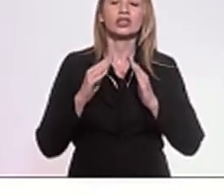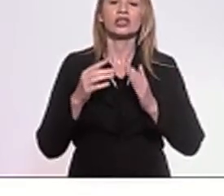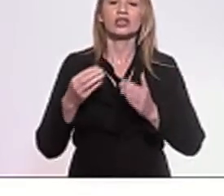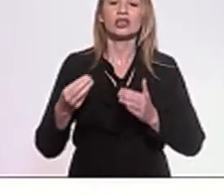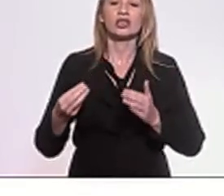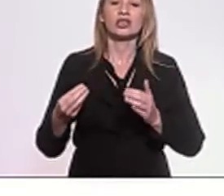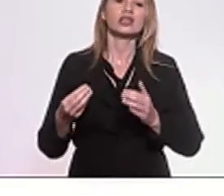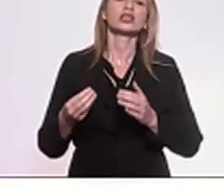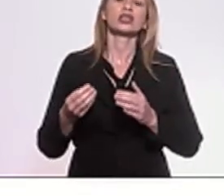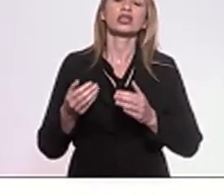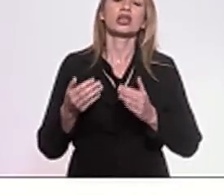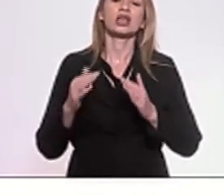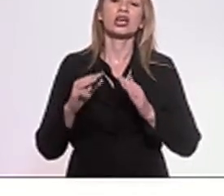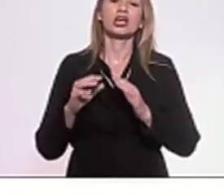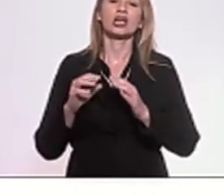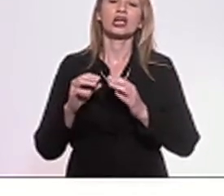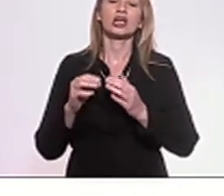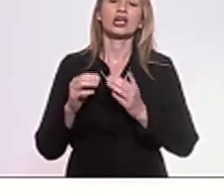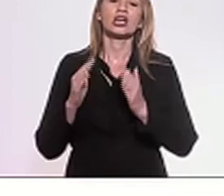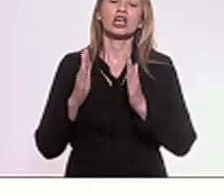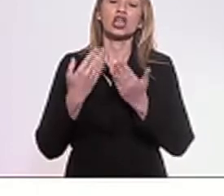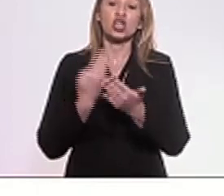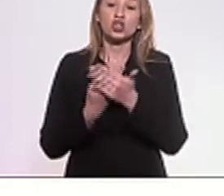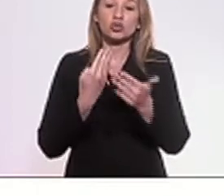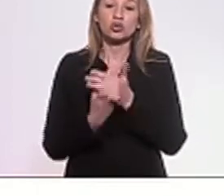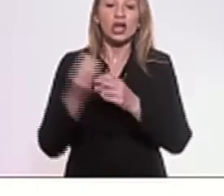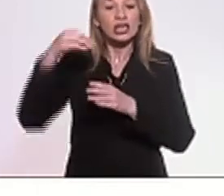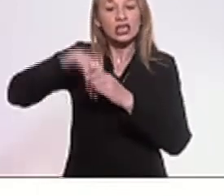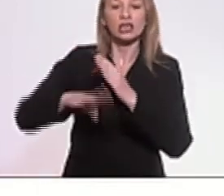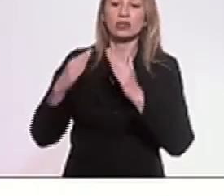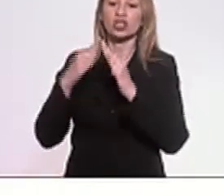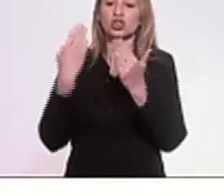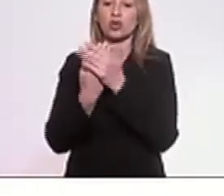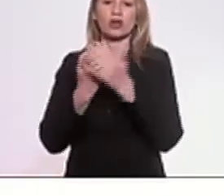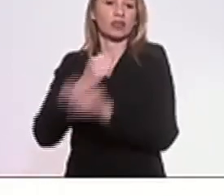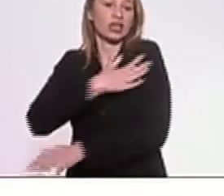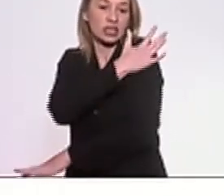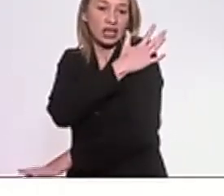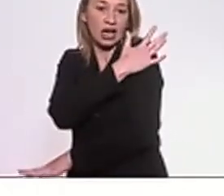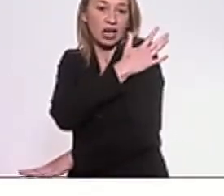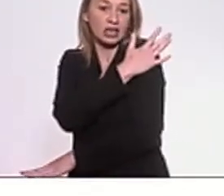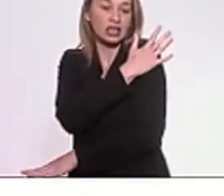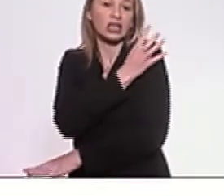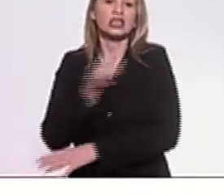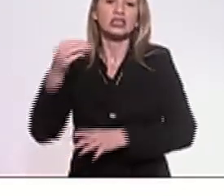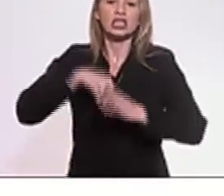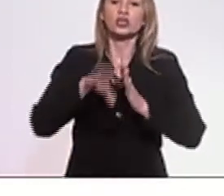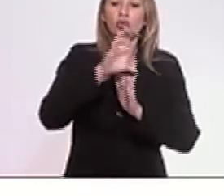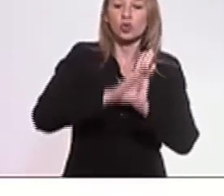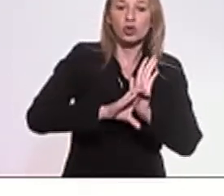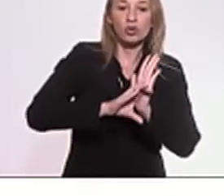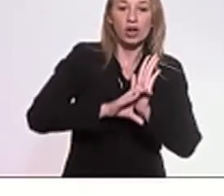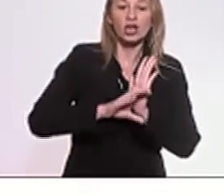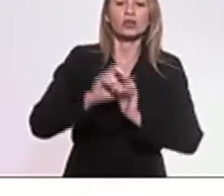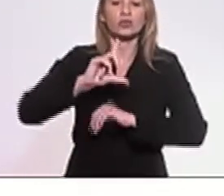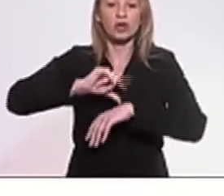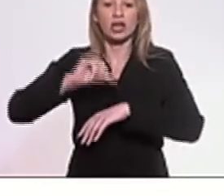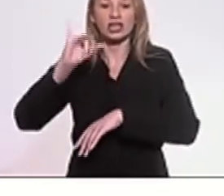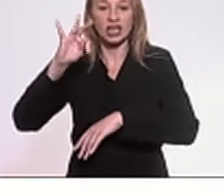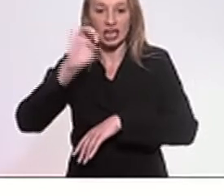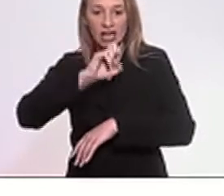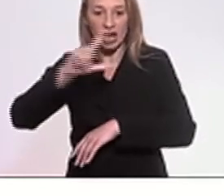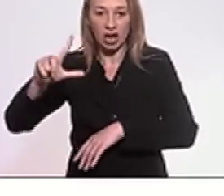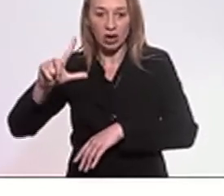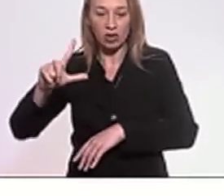militares terão dentro da sua grade curricular, além do horário integral, também terão